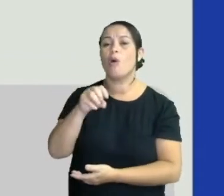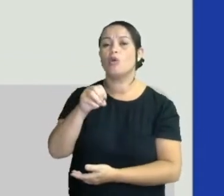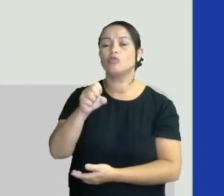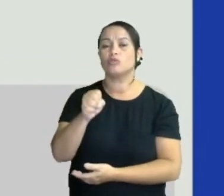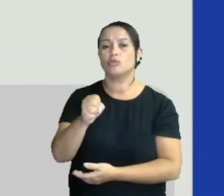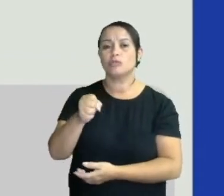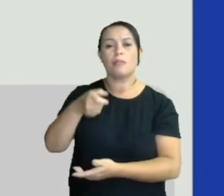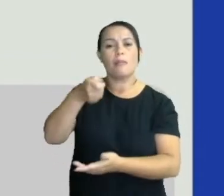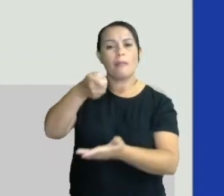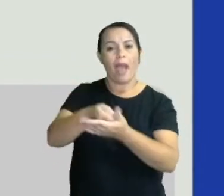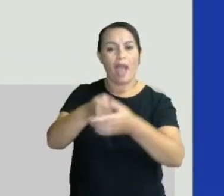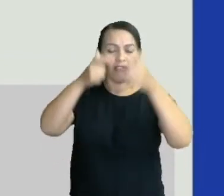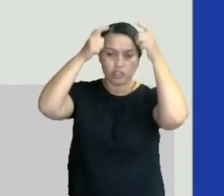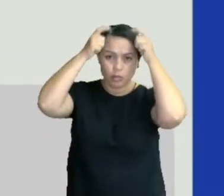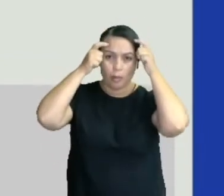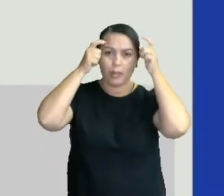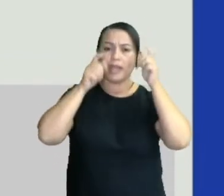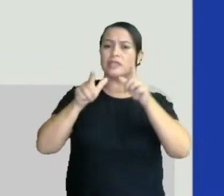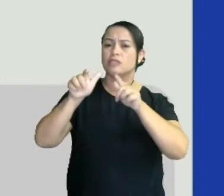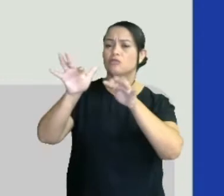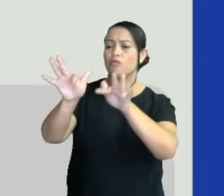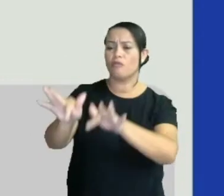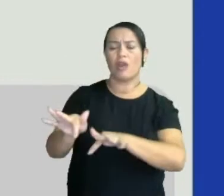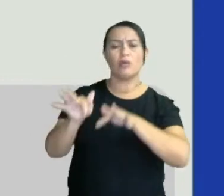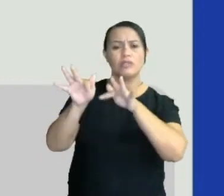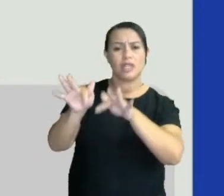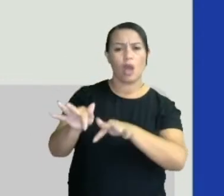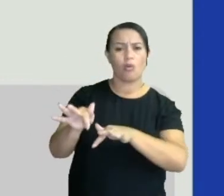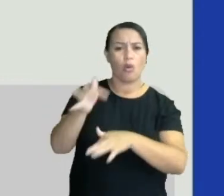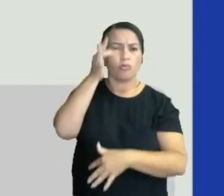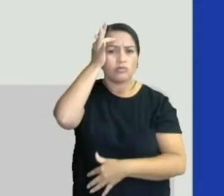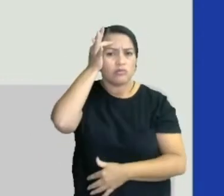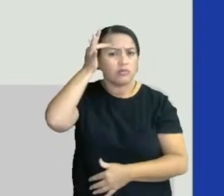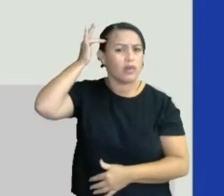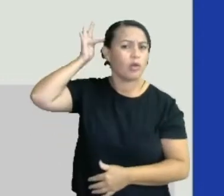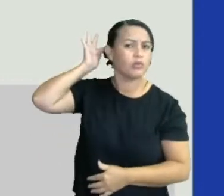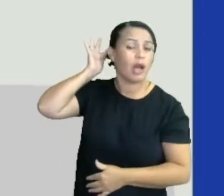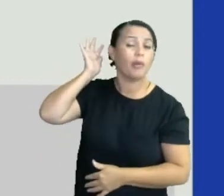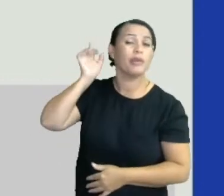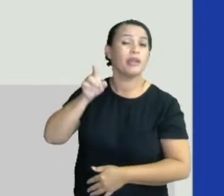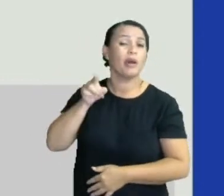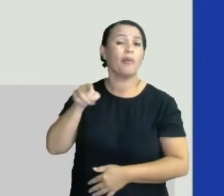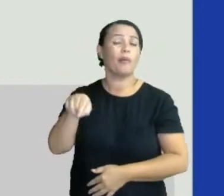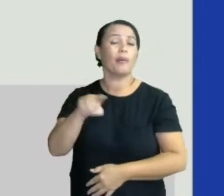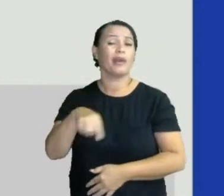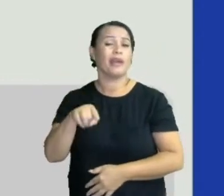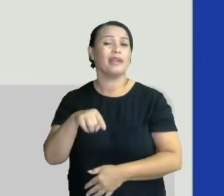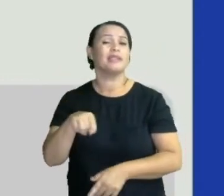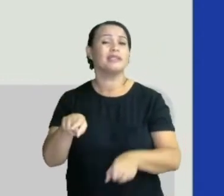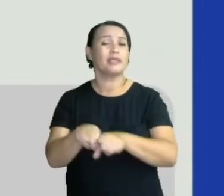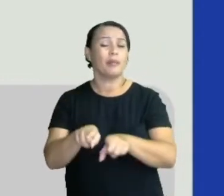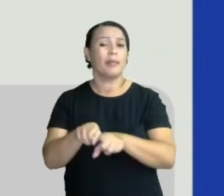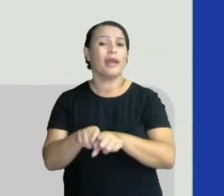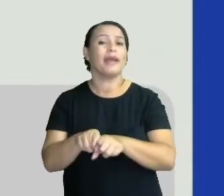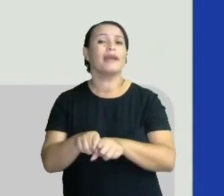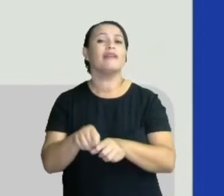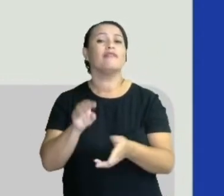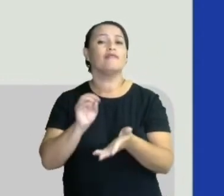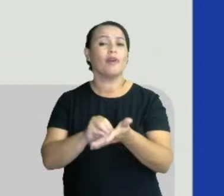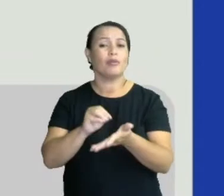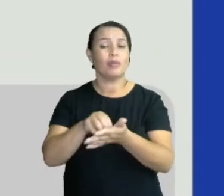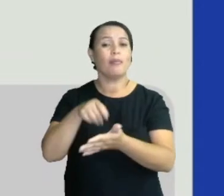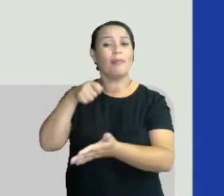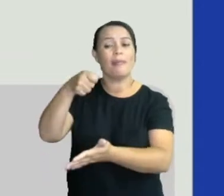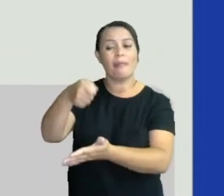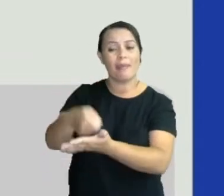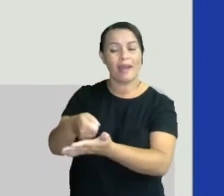consequentemente, quando esse poder é centralizado, eles passam a dever também aos reis.